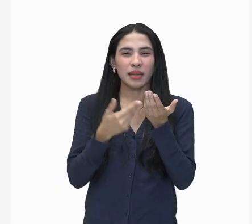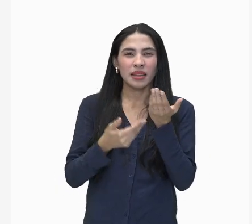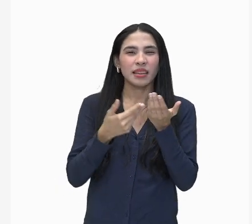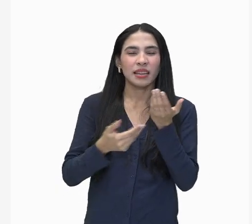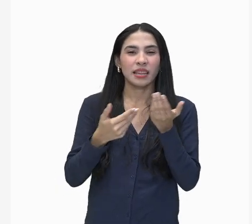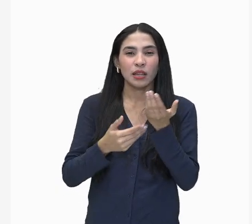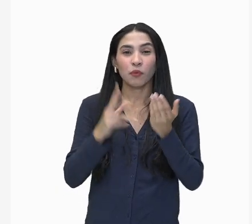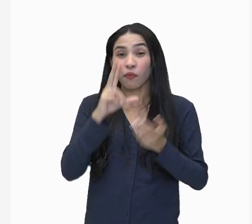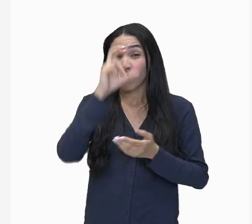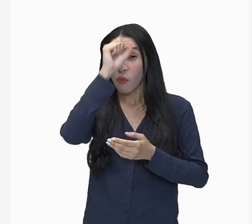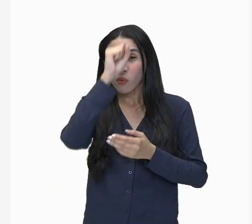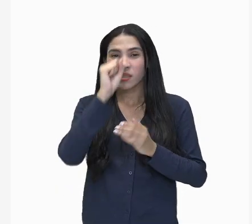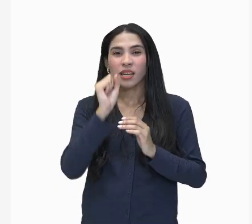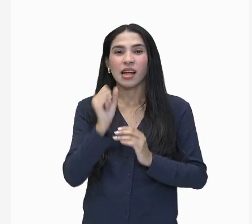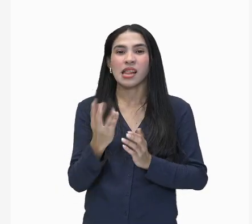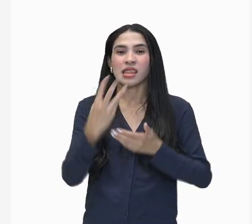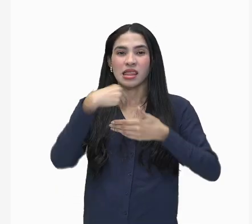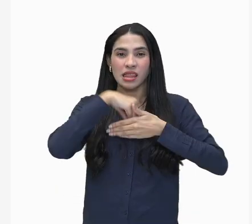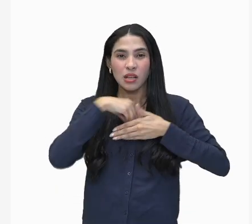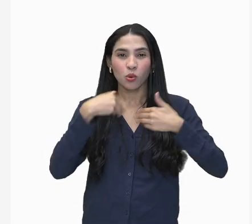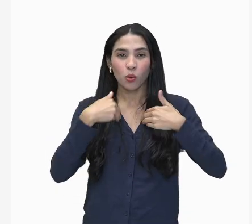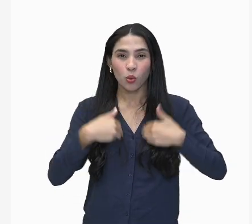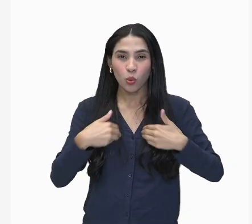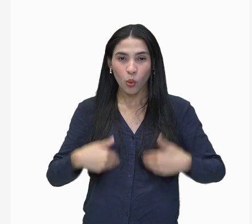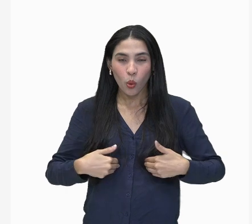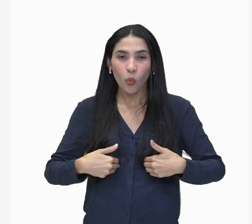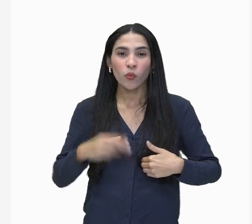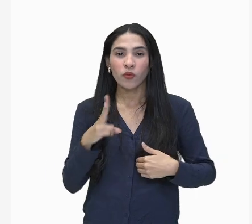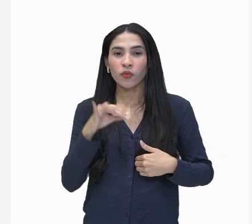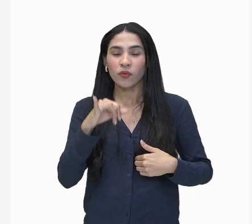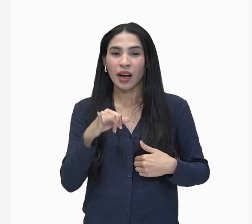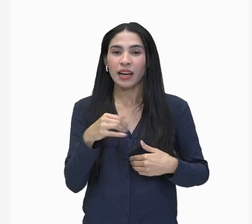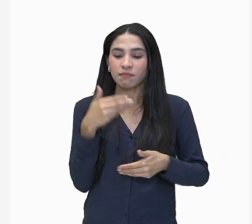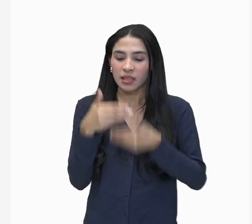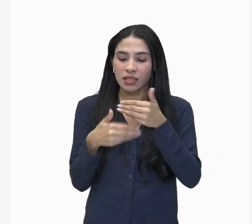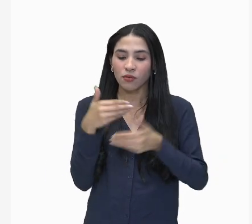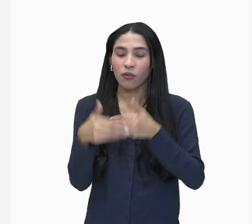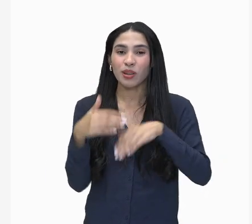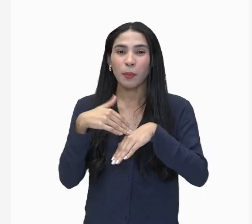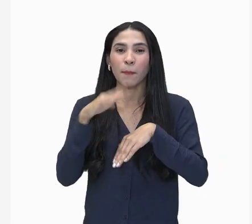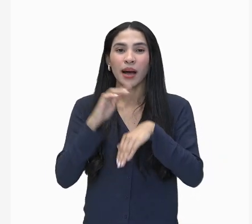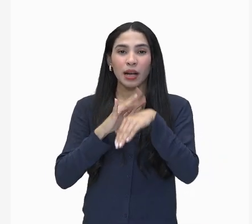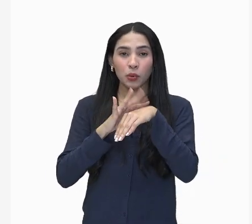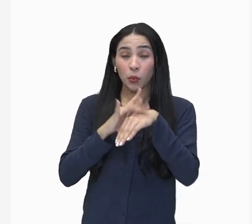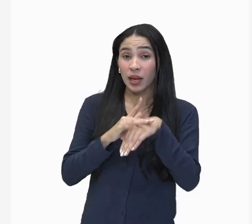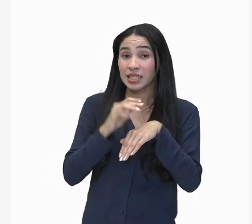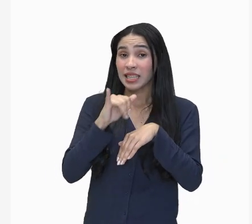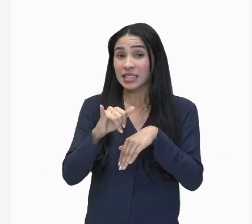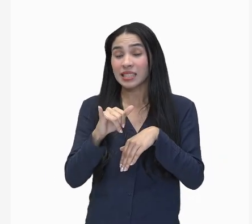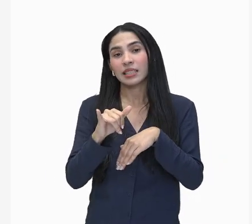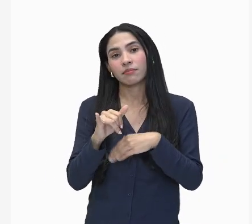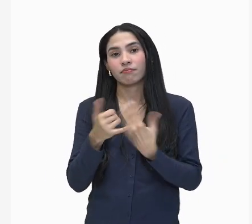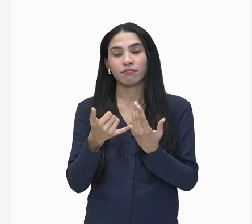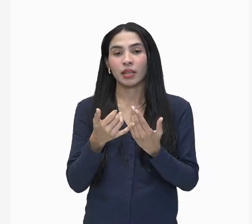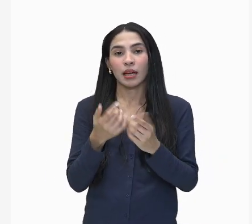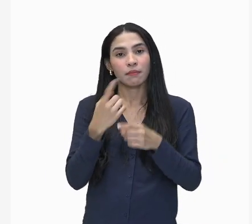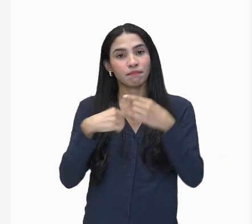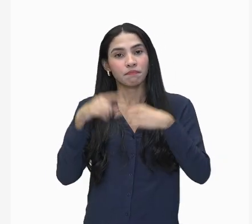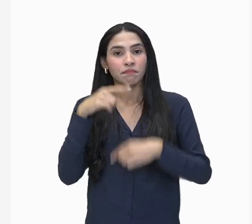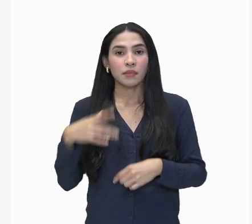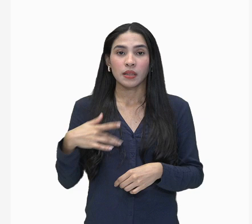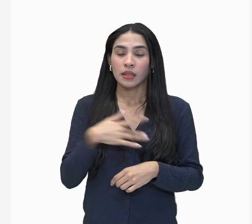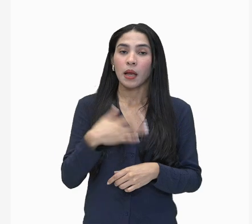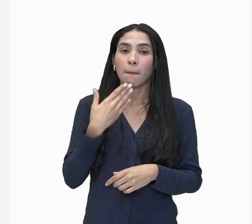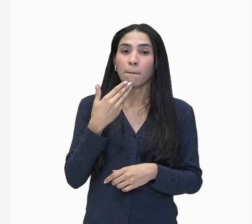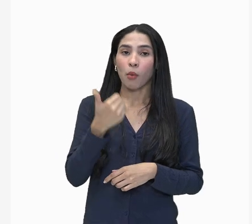consequentemente, ali vão surgindo mais doenças se a gente não adquire hábitos saudáveis de vida.